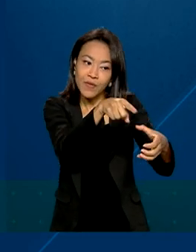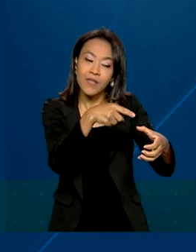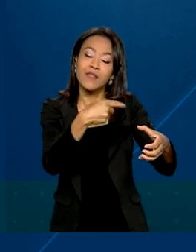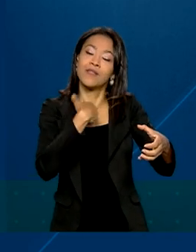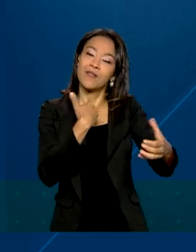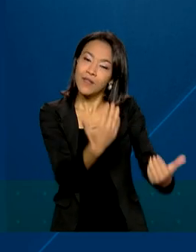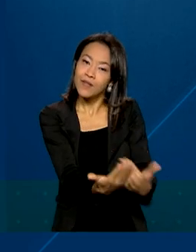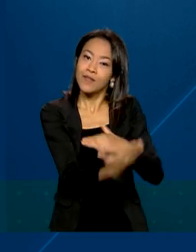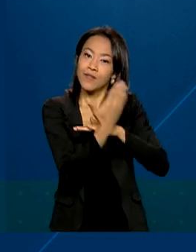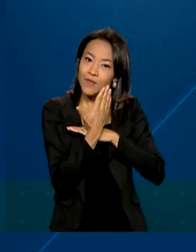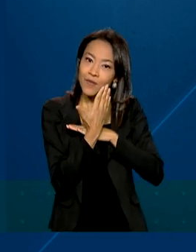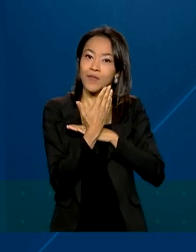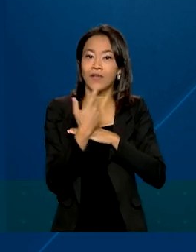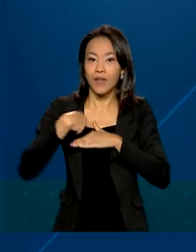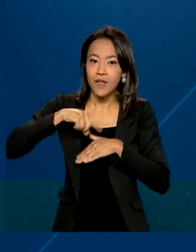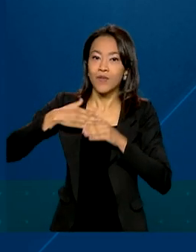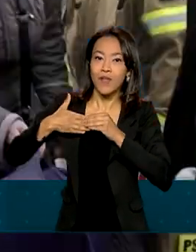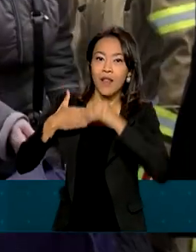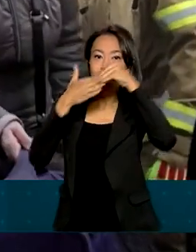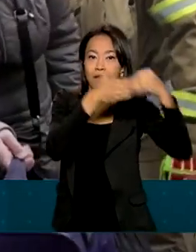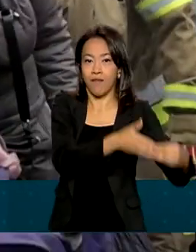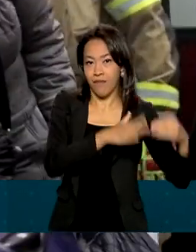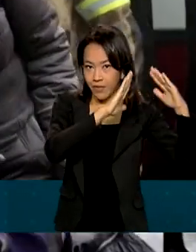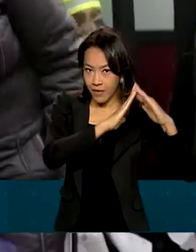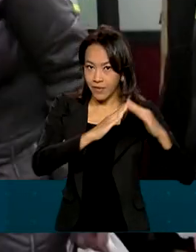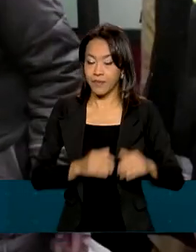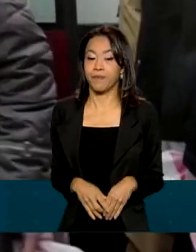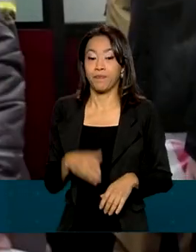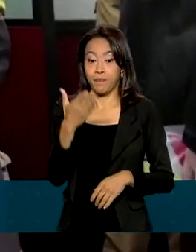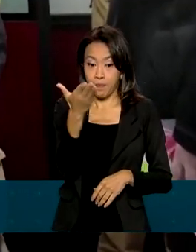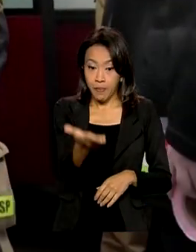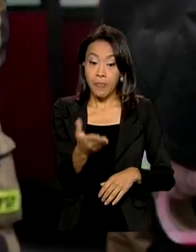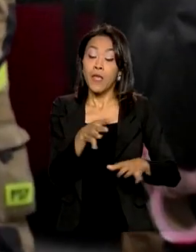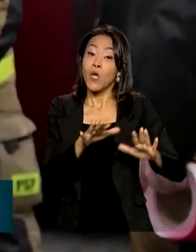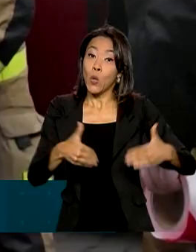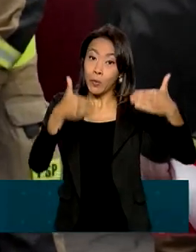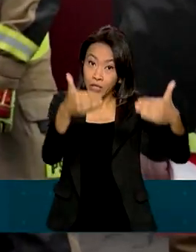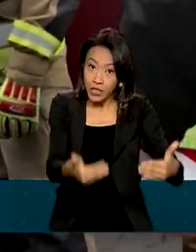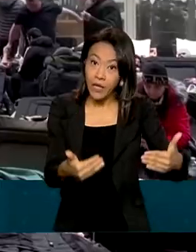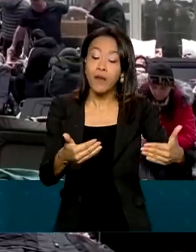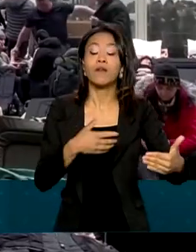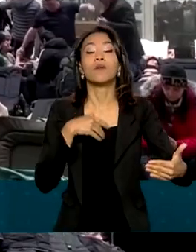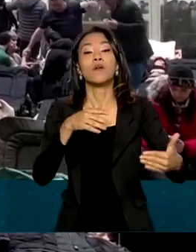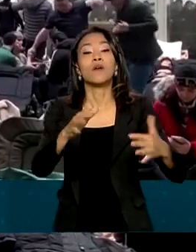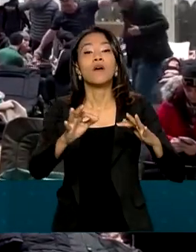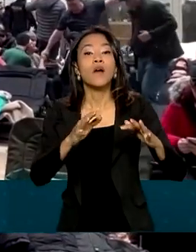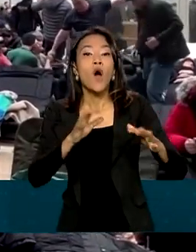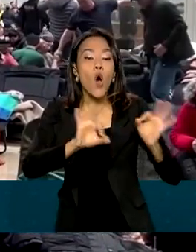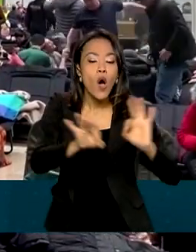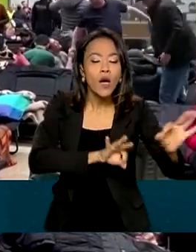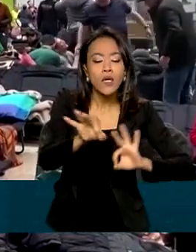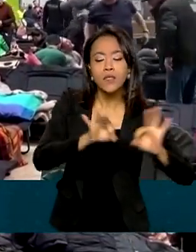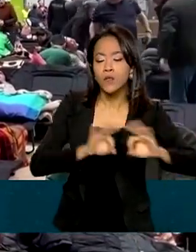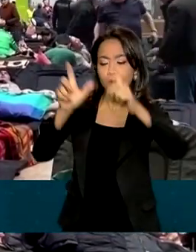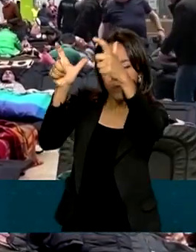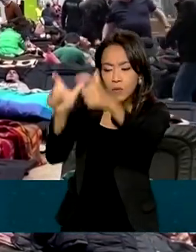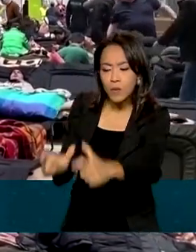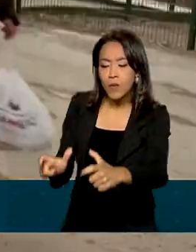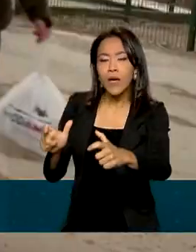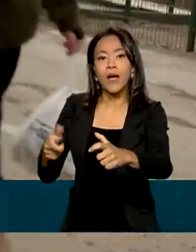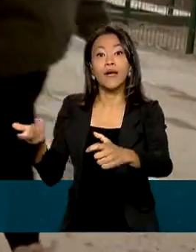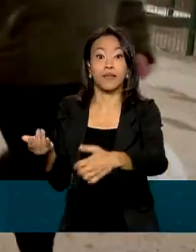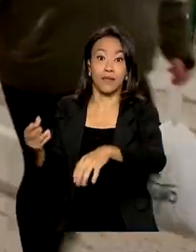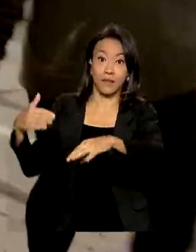aqui e ajudando a nos levar para casa. O Ministério das Relações Exteriores informou que organizou um posto avançado na